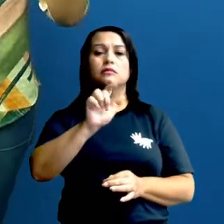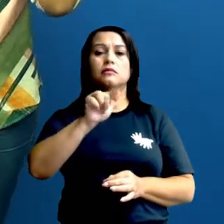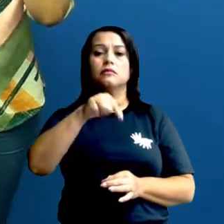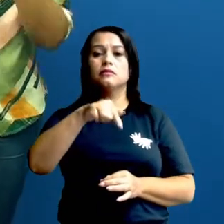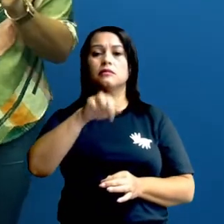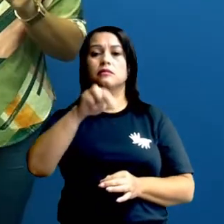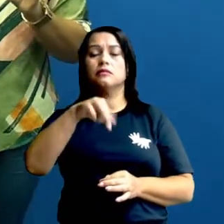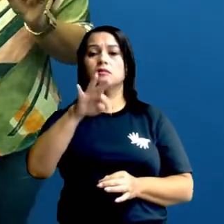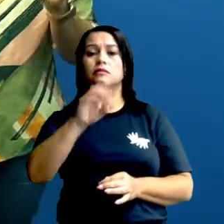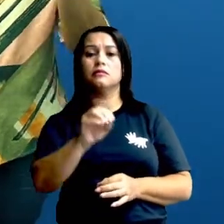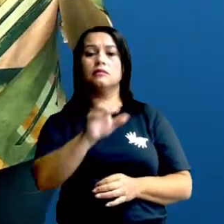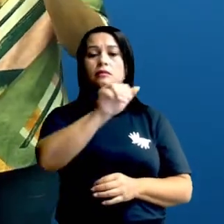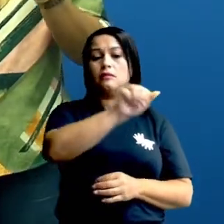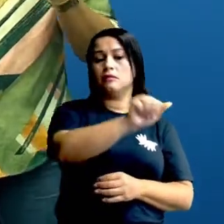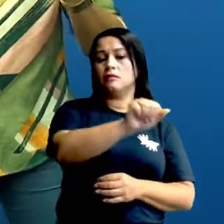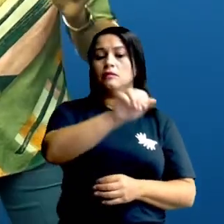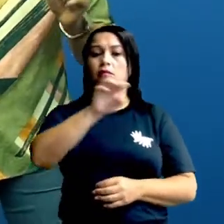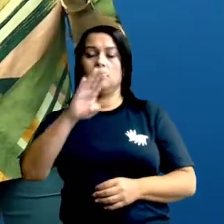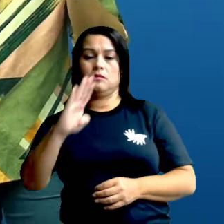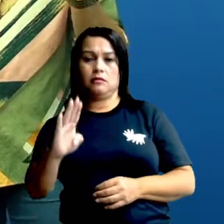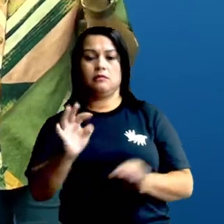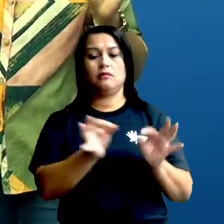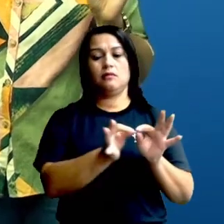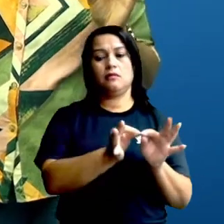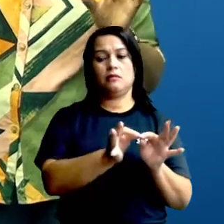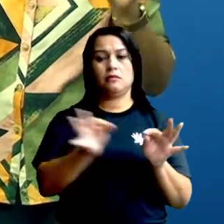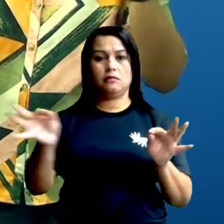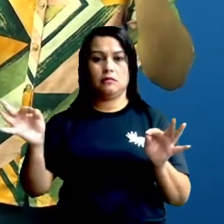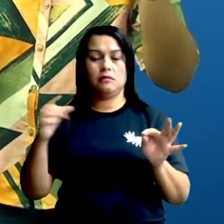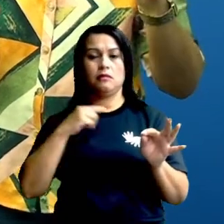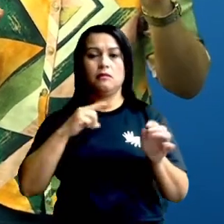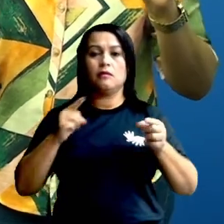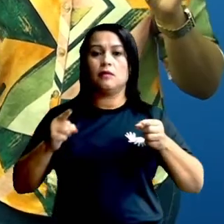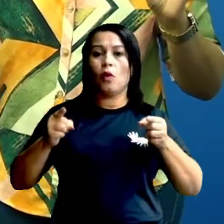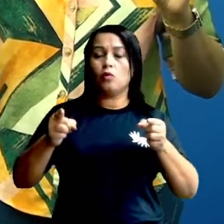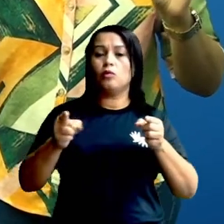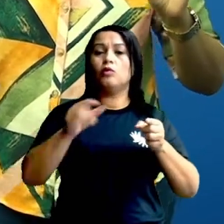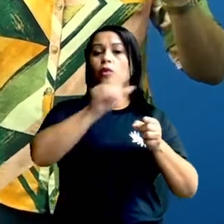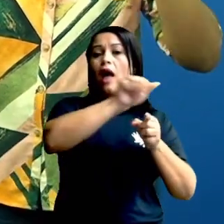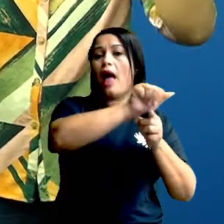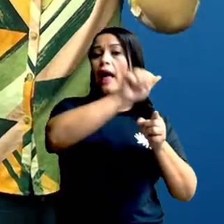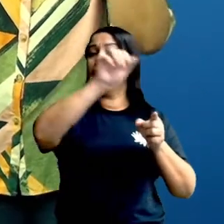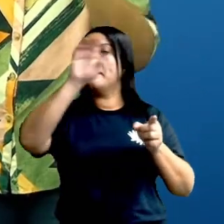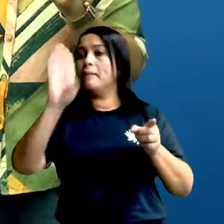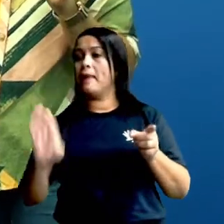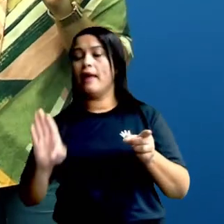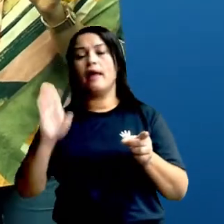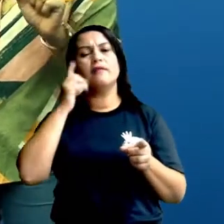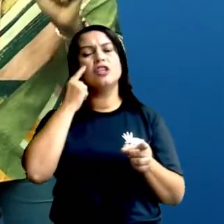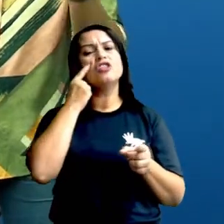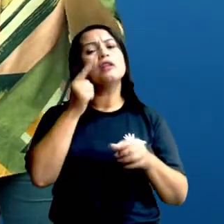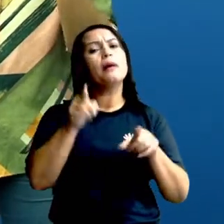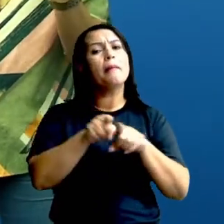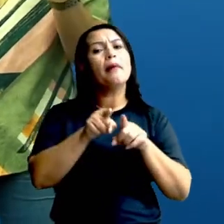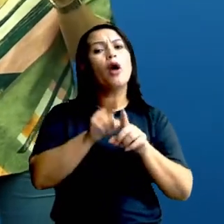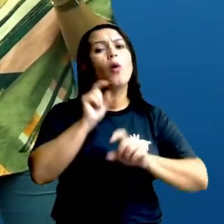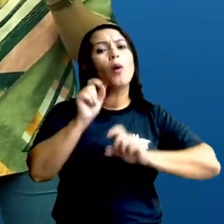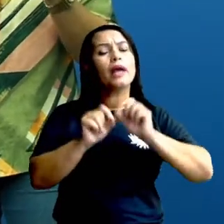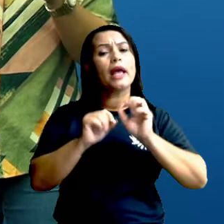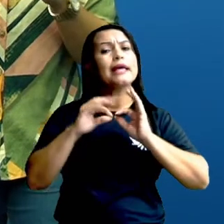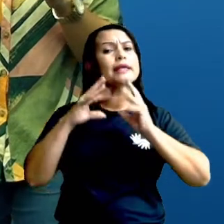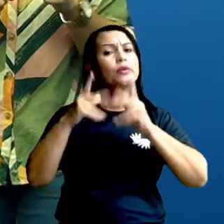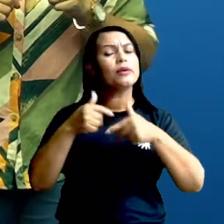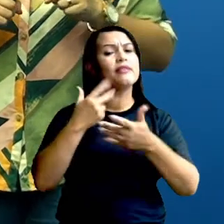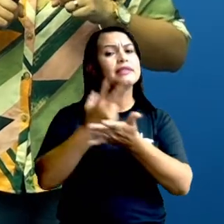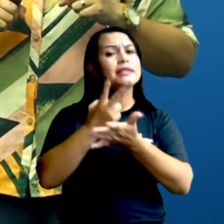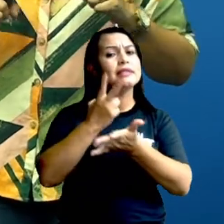tá a melhor ação com outras uma linha reta é uma caindo o ponto a eo ponto b sabemos o seguinte que